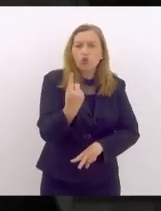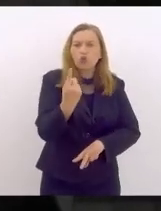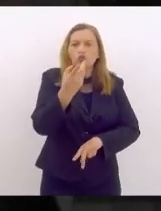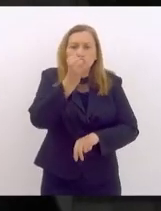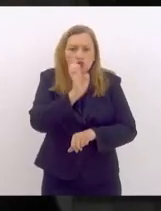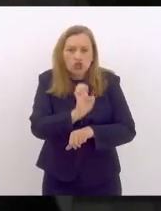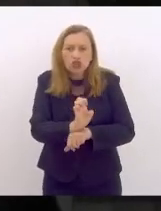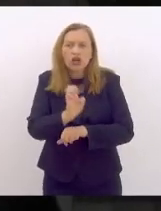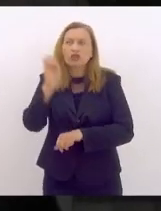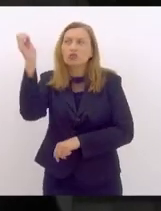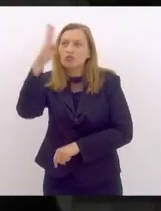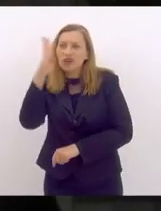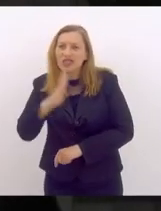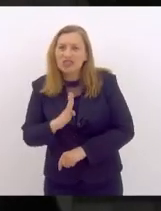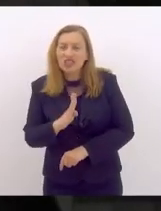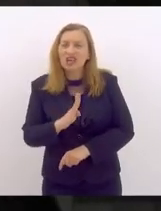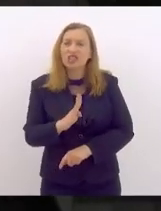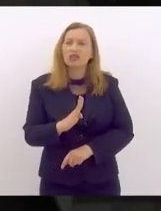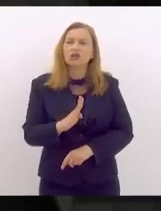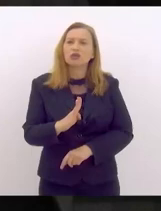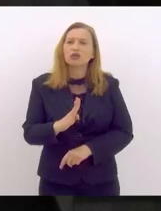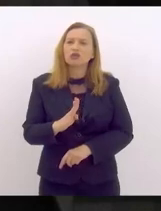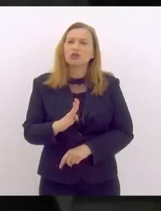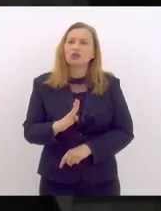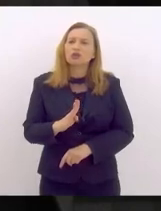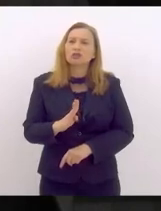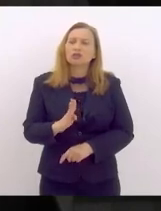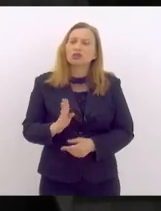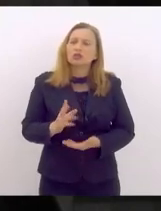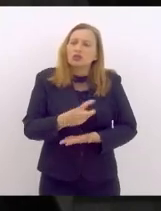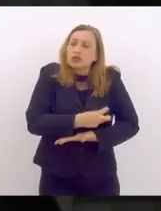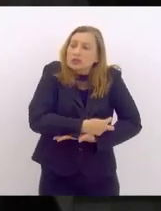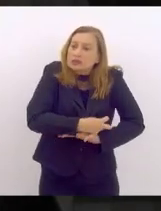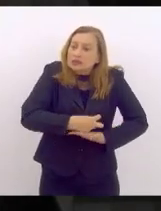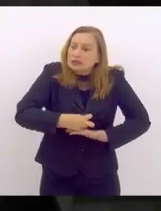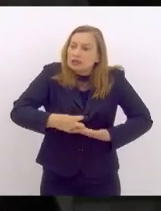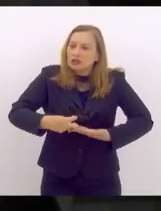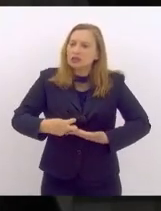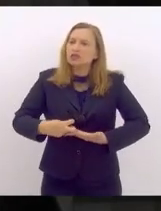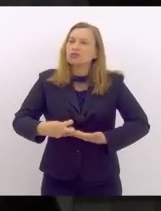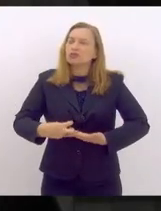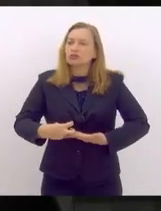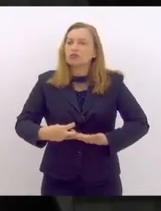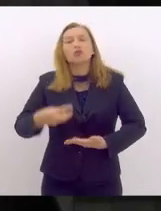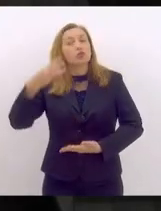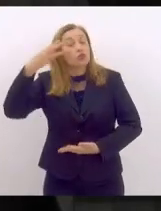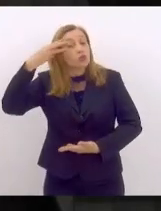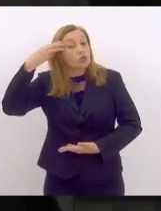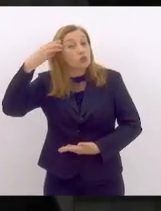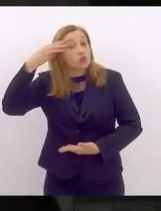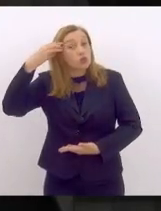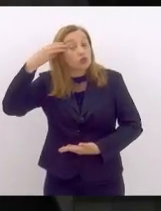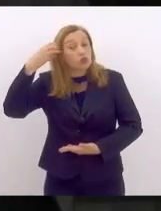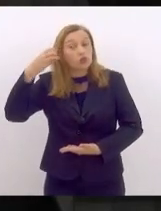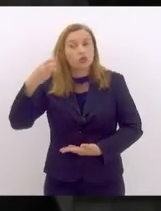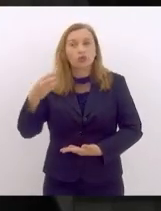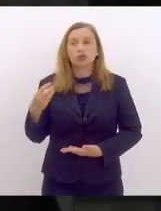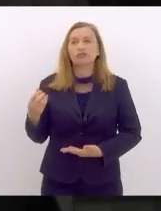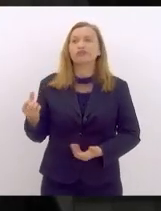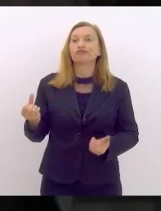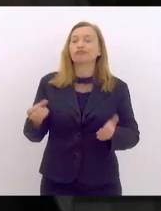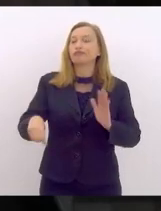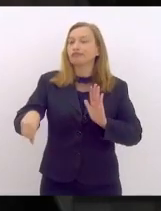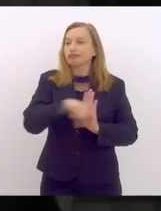estado brasileiro que cassou o governador o senhor Wilson vi seu por